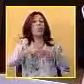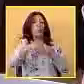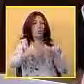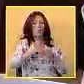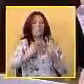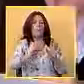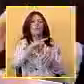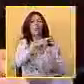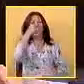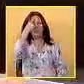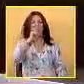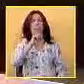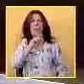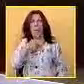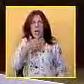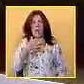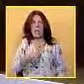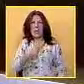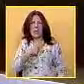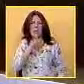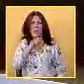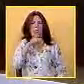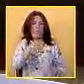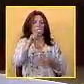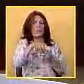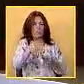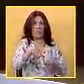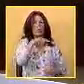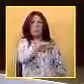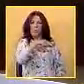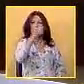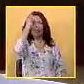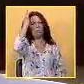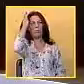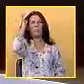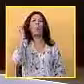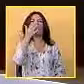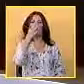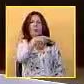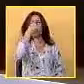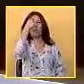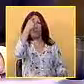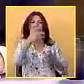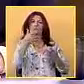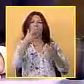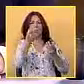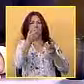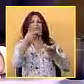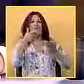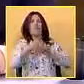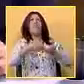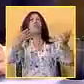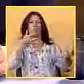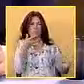é que o leva a acreditar agora neste resultado? Não está a colocar a fasquia demasiado alto? Boa